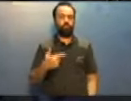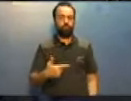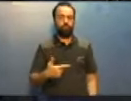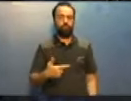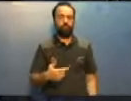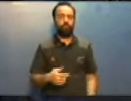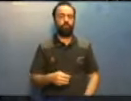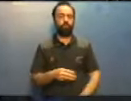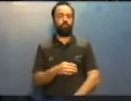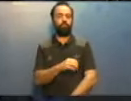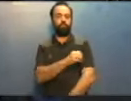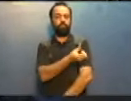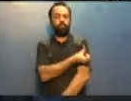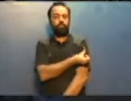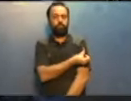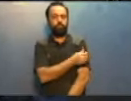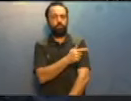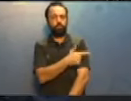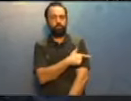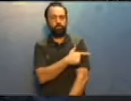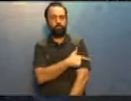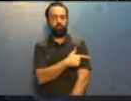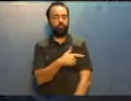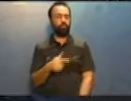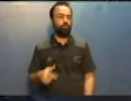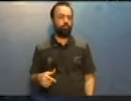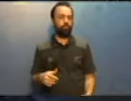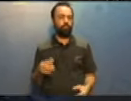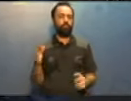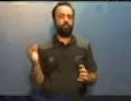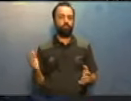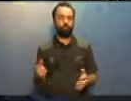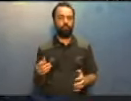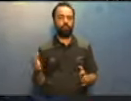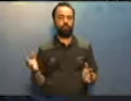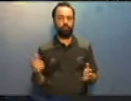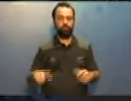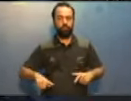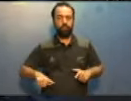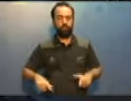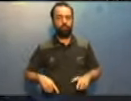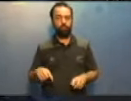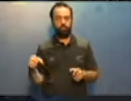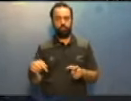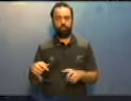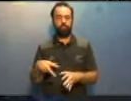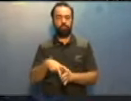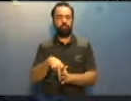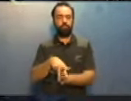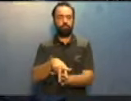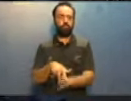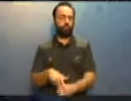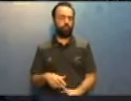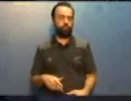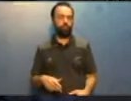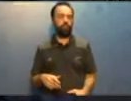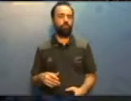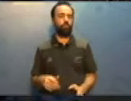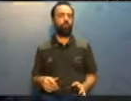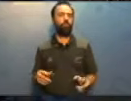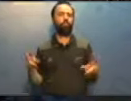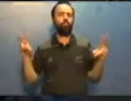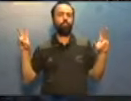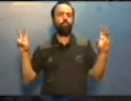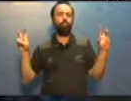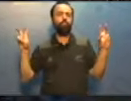do sexto e sétimo ano. Eu sou o professor Maurício e eu sou professor da Escola Luiza Parassu Borges. E hoje vamos trazer para vocês